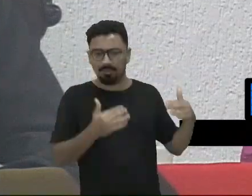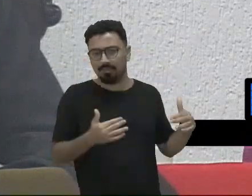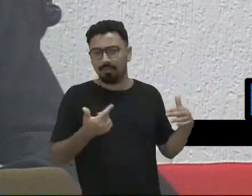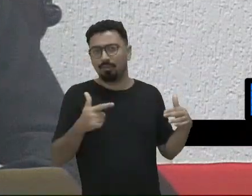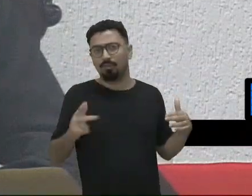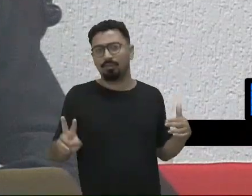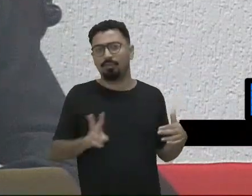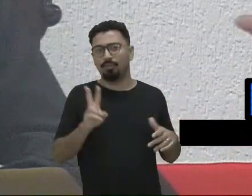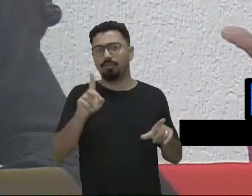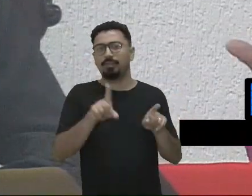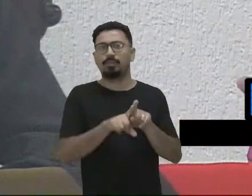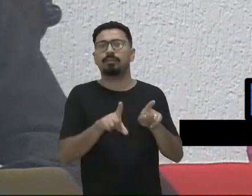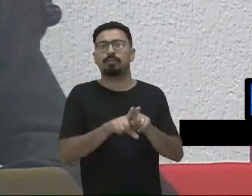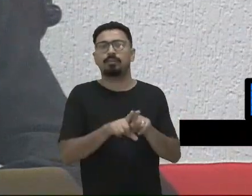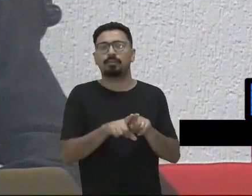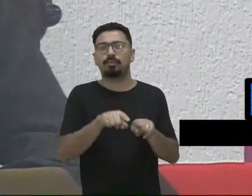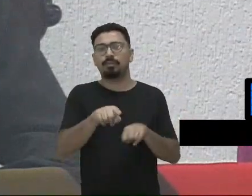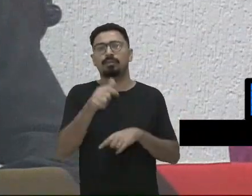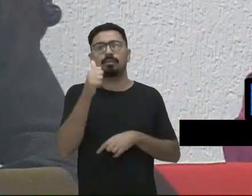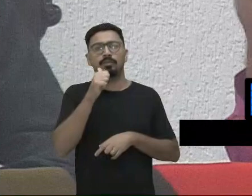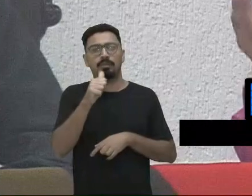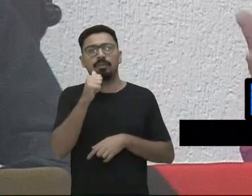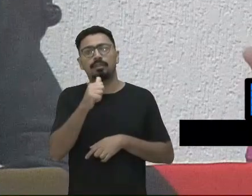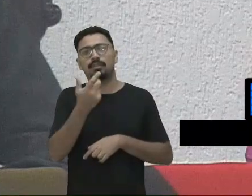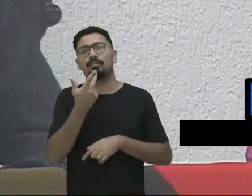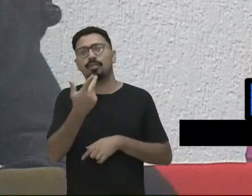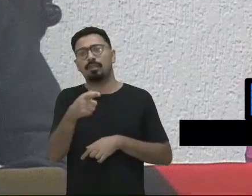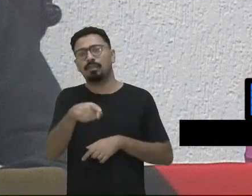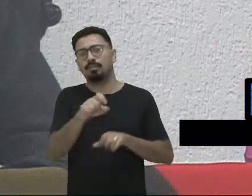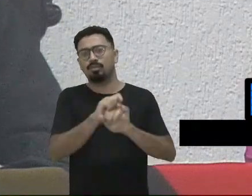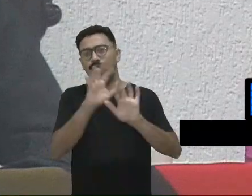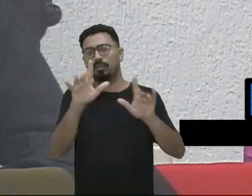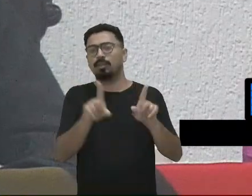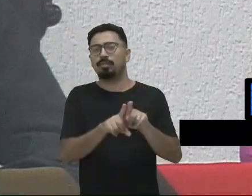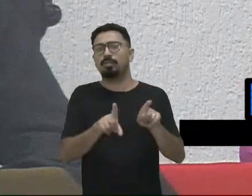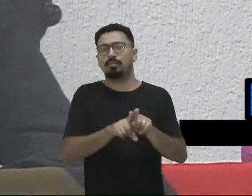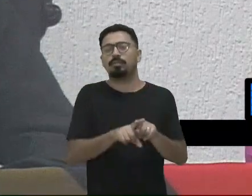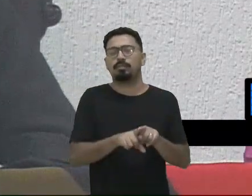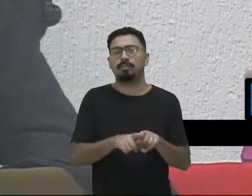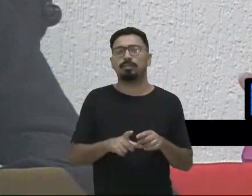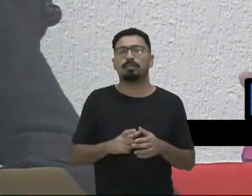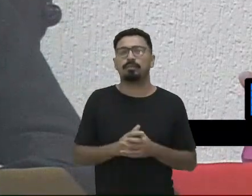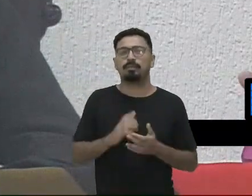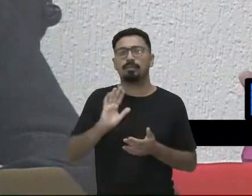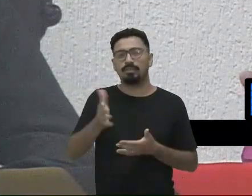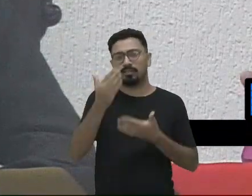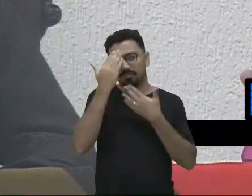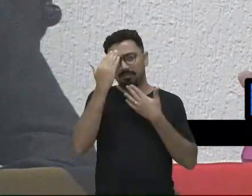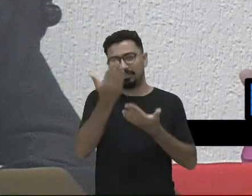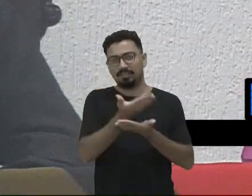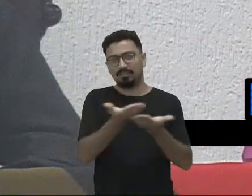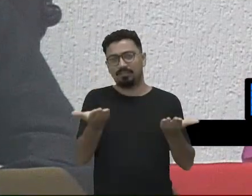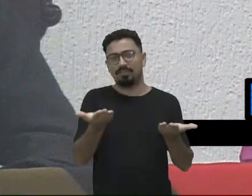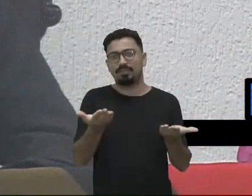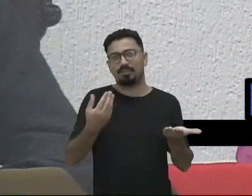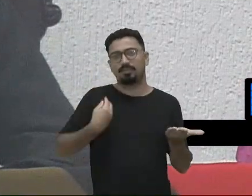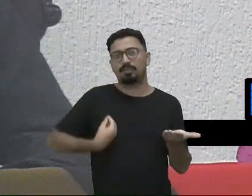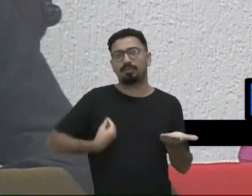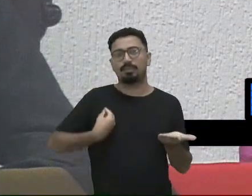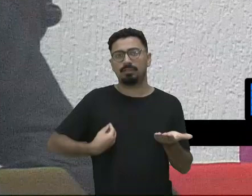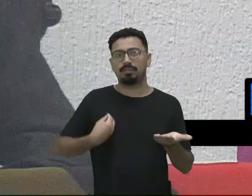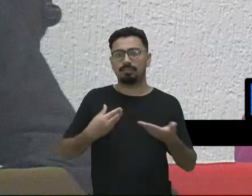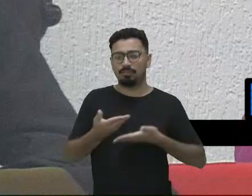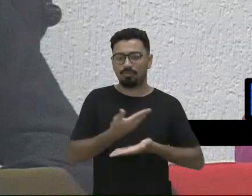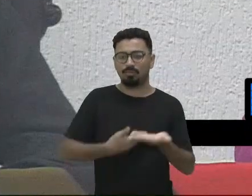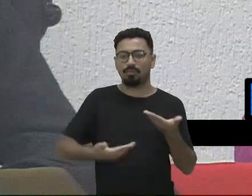desvalorização, e as meninas trouxeram isso muito bem nas falas, né? Então, quero agradecer vocês também por estarem aqui e por